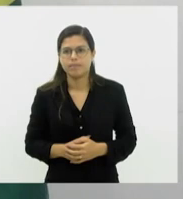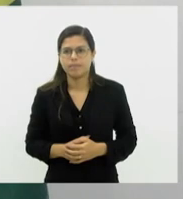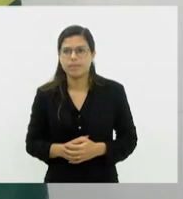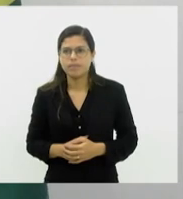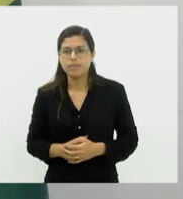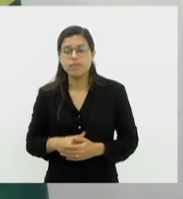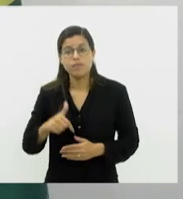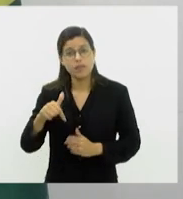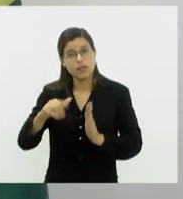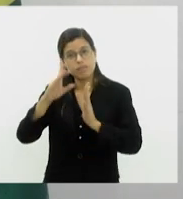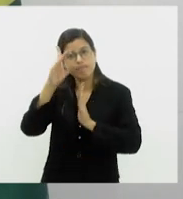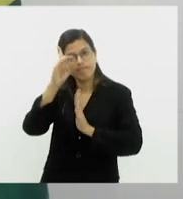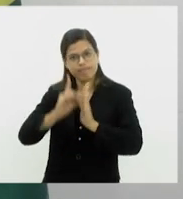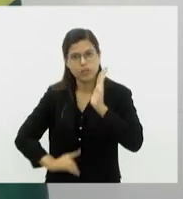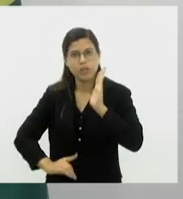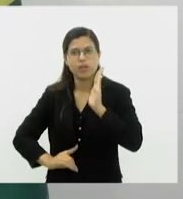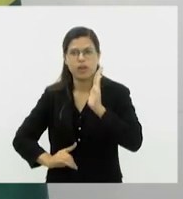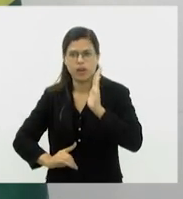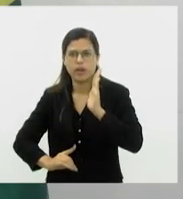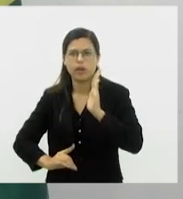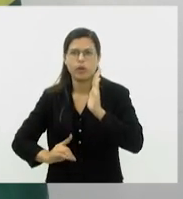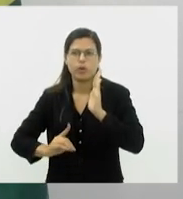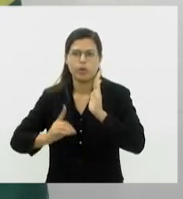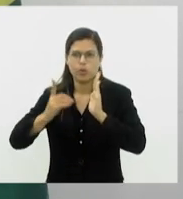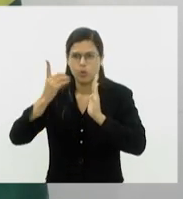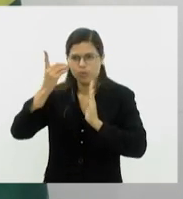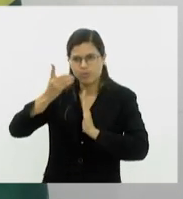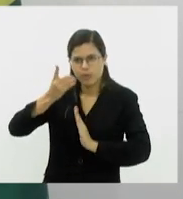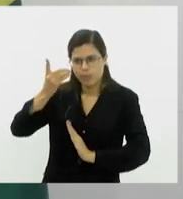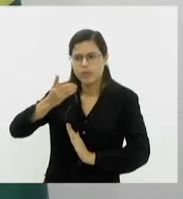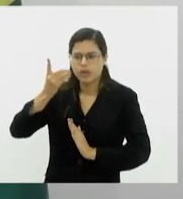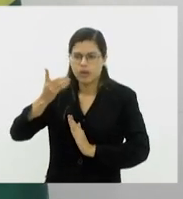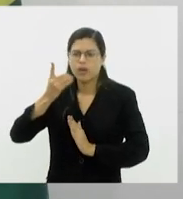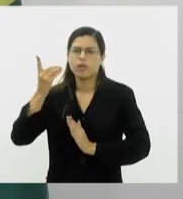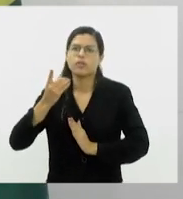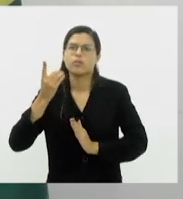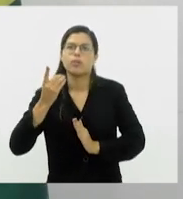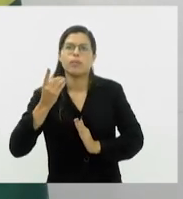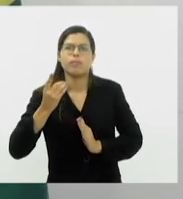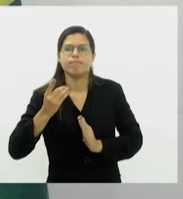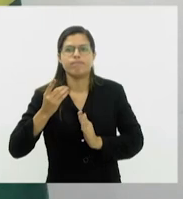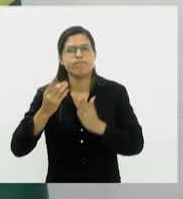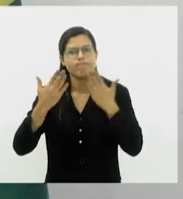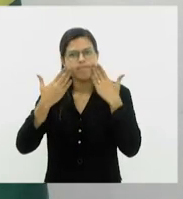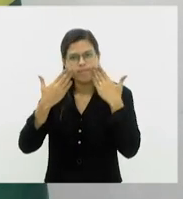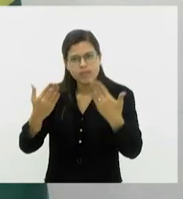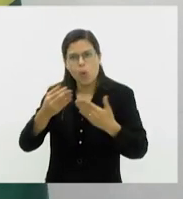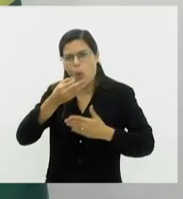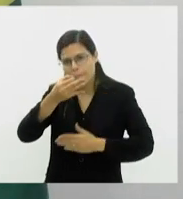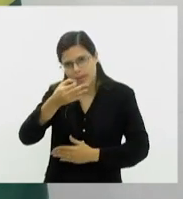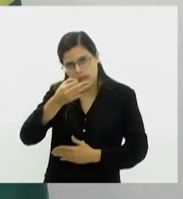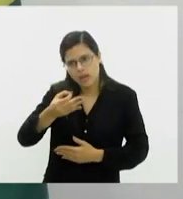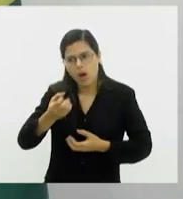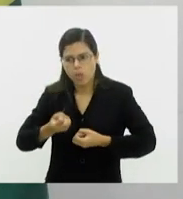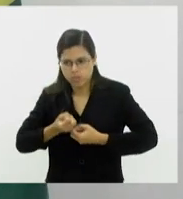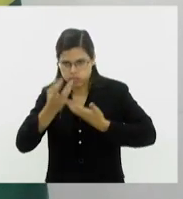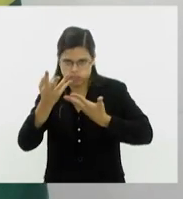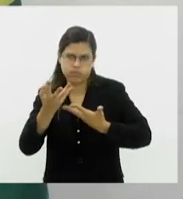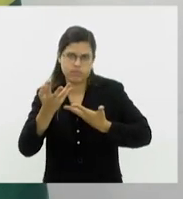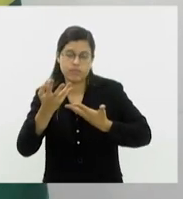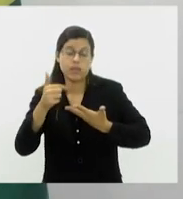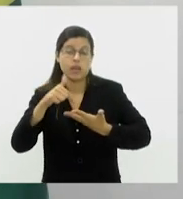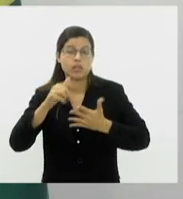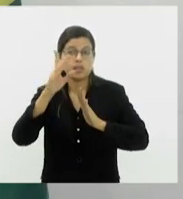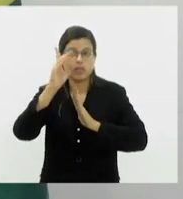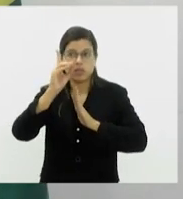direito Sagrado do parlamentar poder se expressar uma vez que esse direito